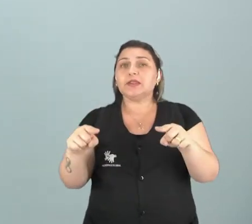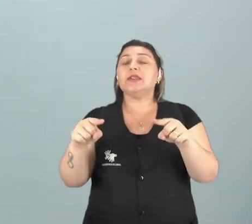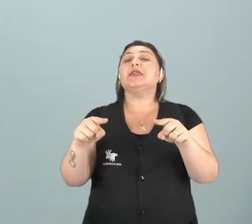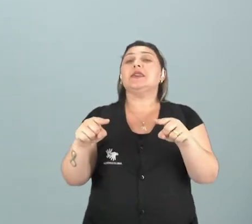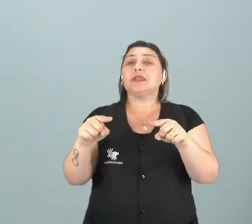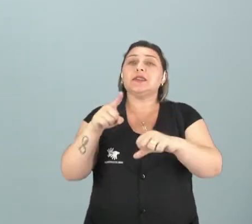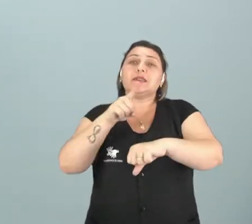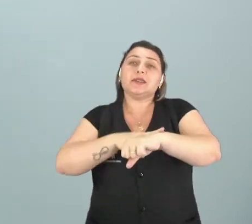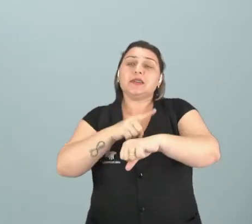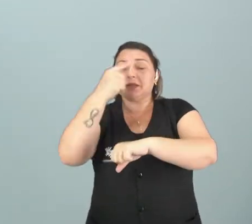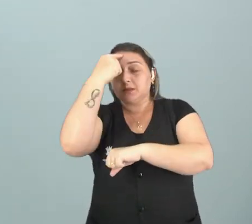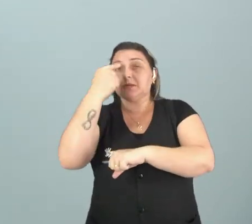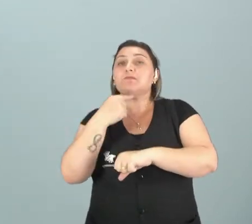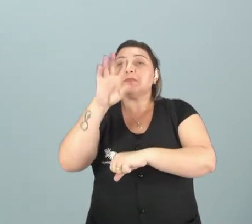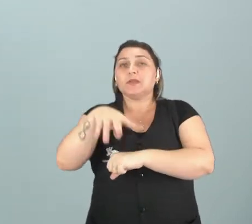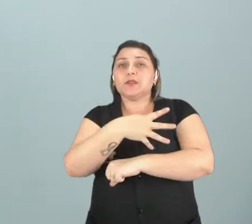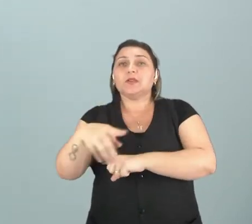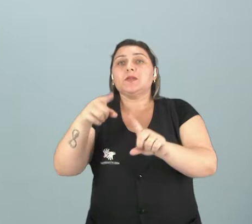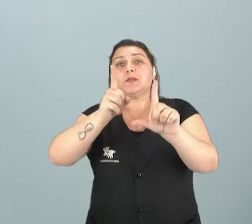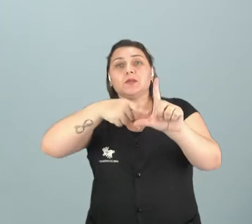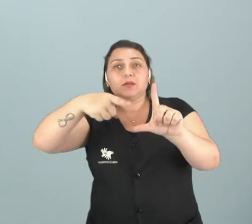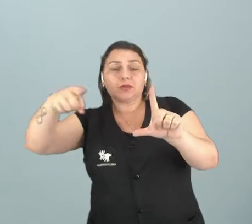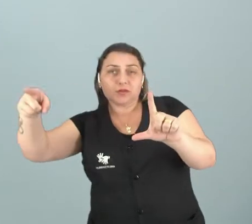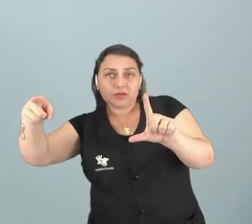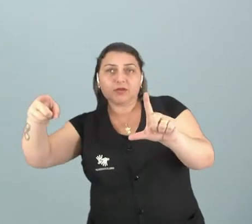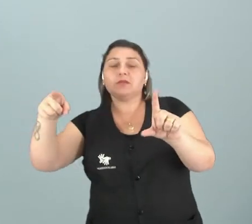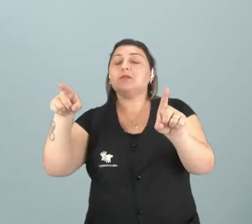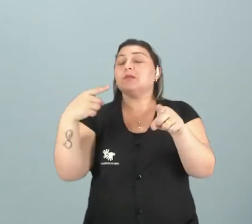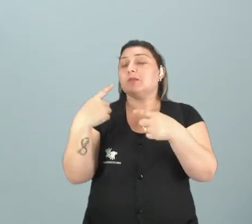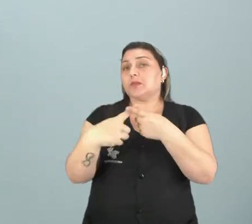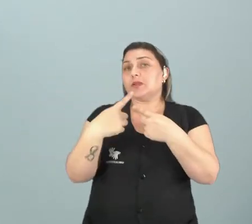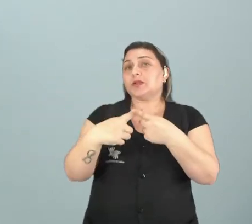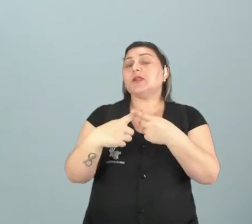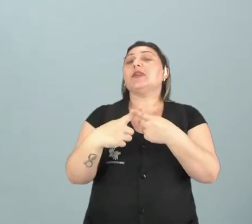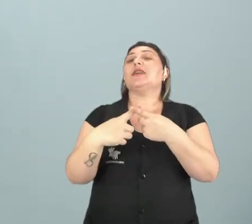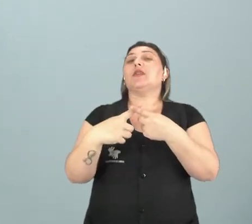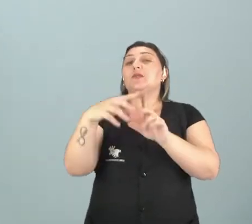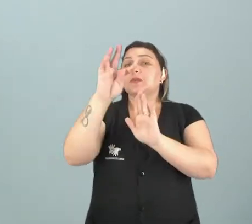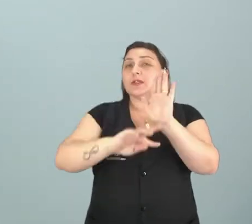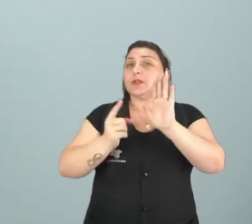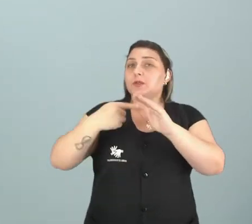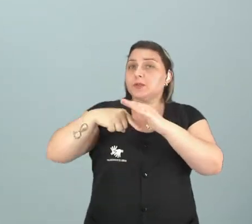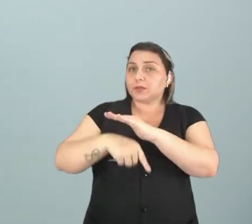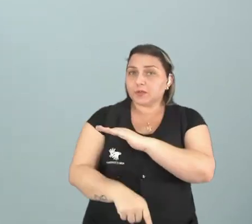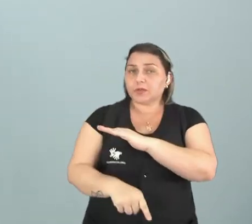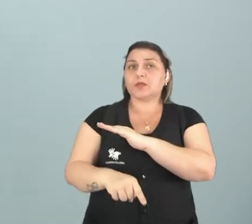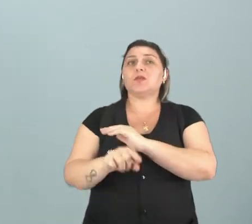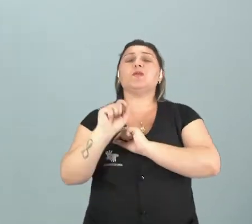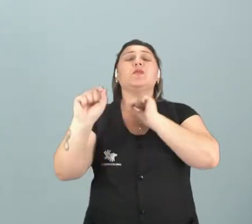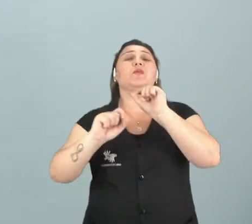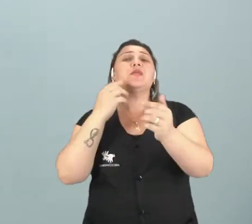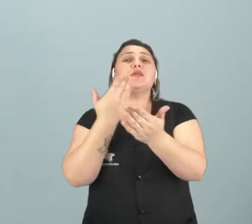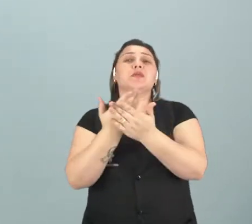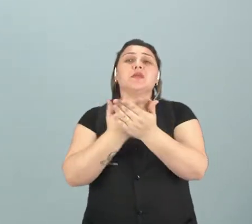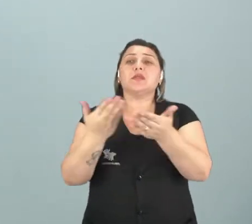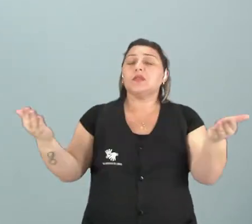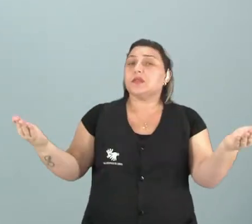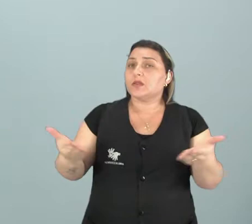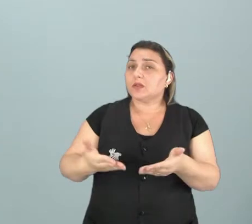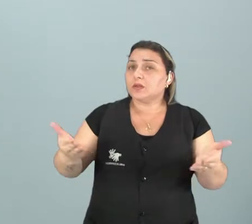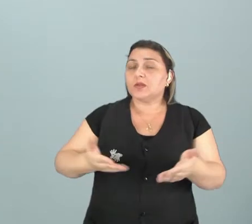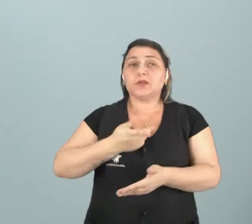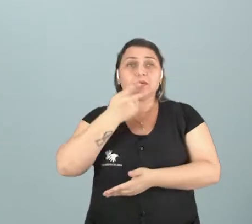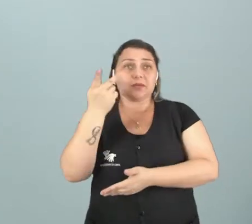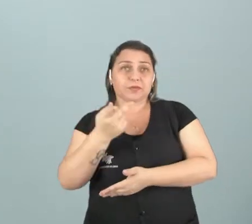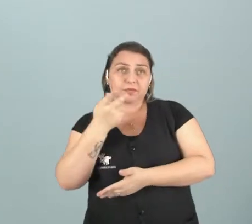tempo, imagens, tabela, gráficos, por se tratar de um texto aprofundado. E o que vamos estudar hoje? Como eu